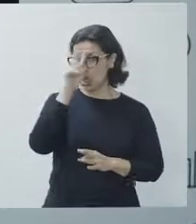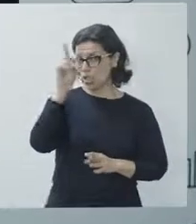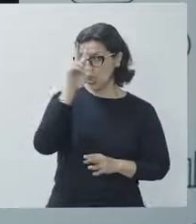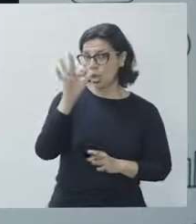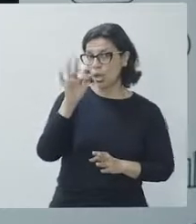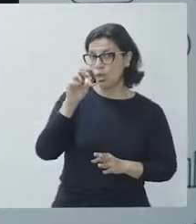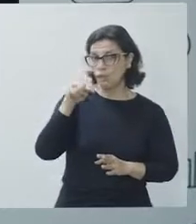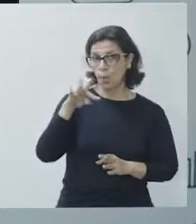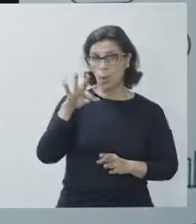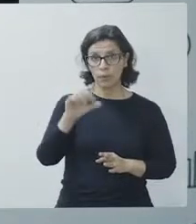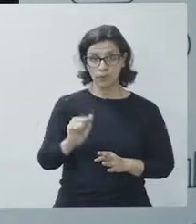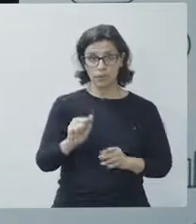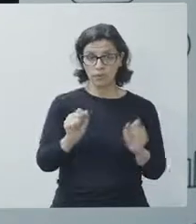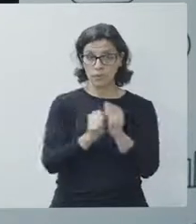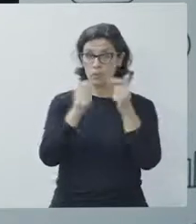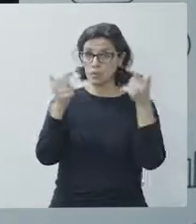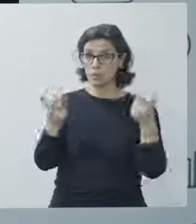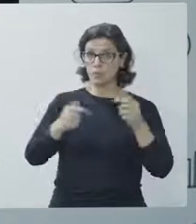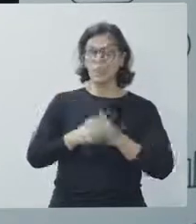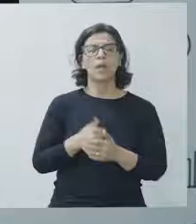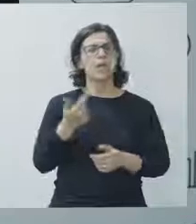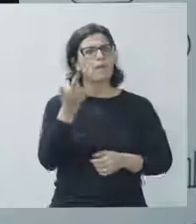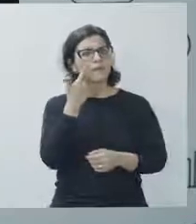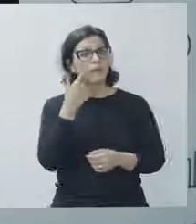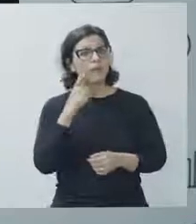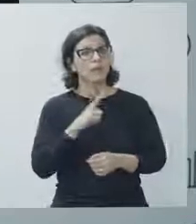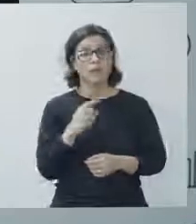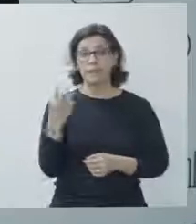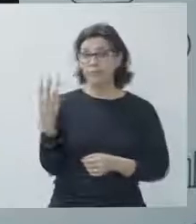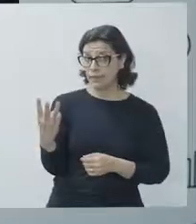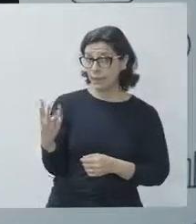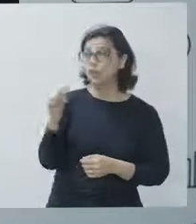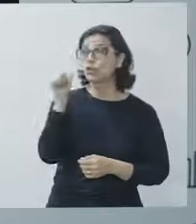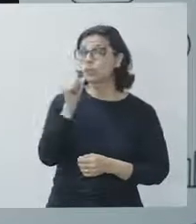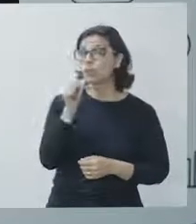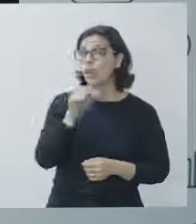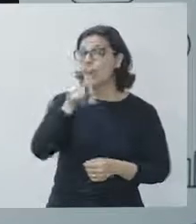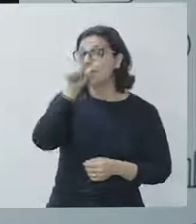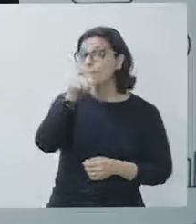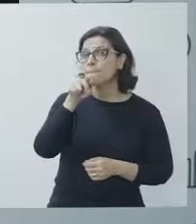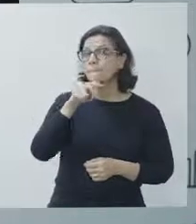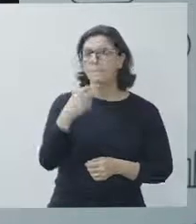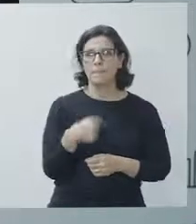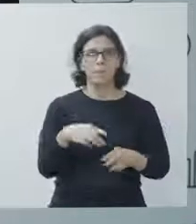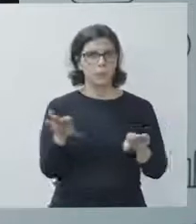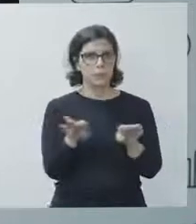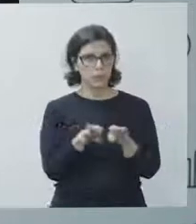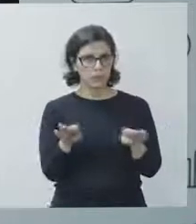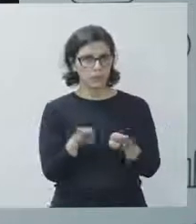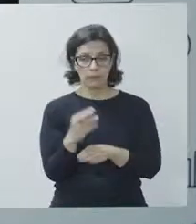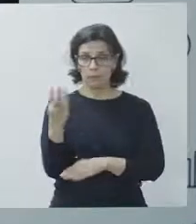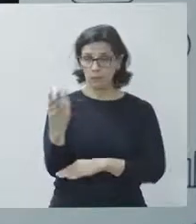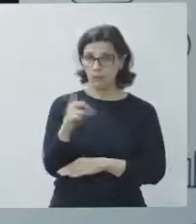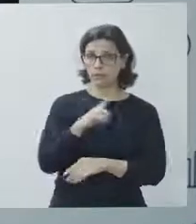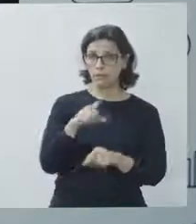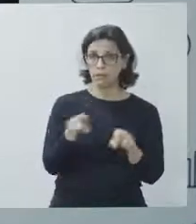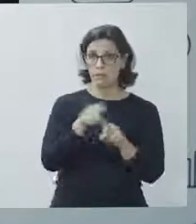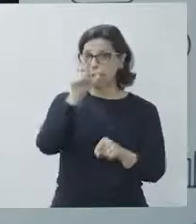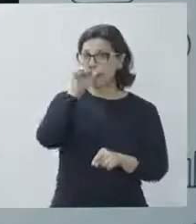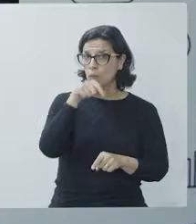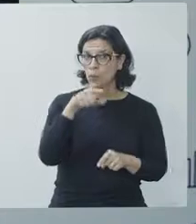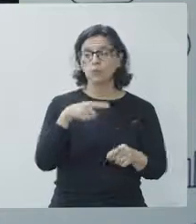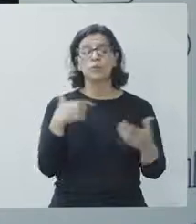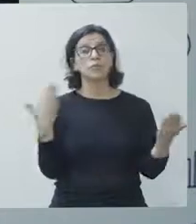Fonte, né, da Sorte. E vocês viram que já traz ali essas nossas personagens bruxas, então traz essas